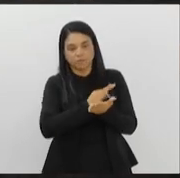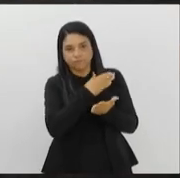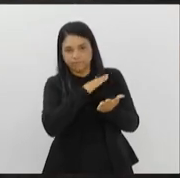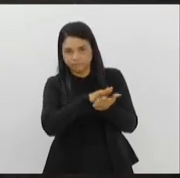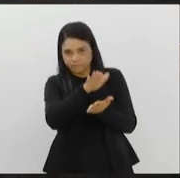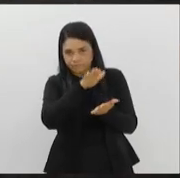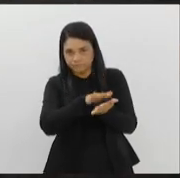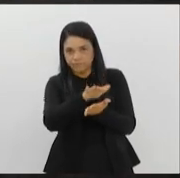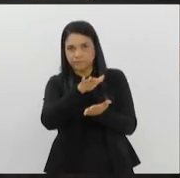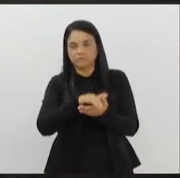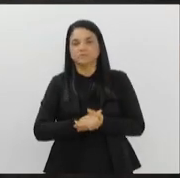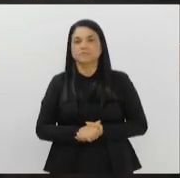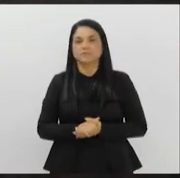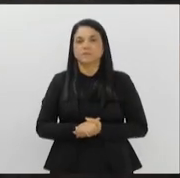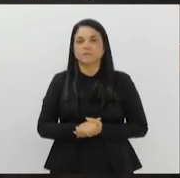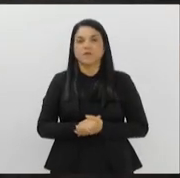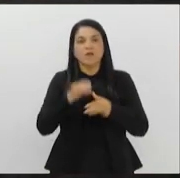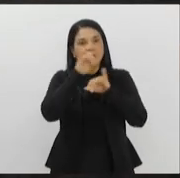publicação.